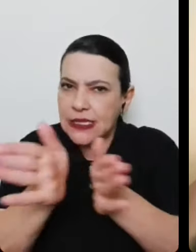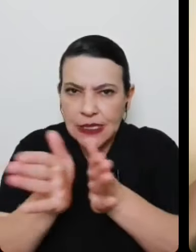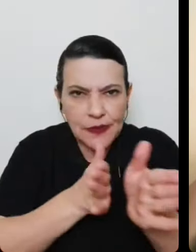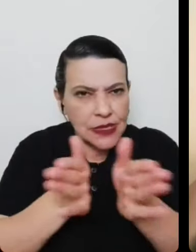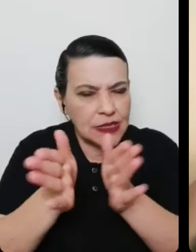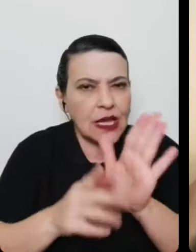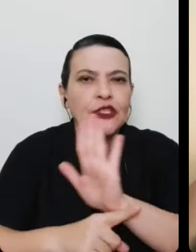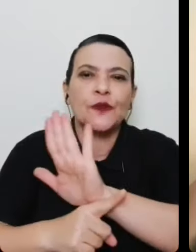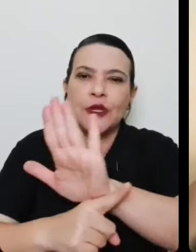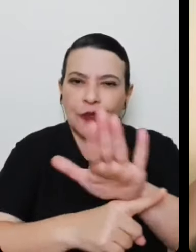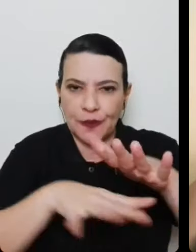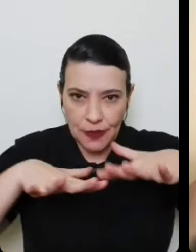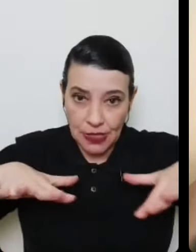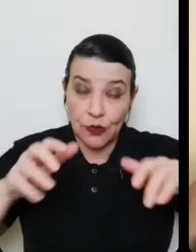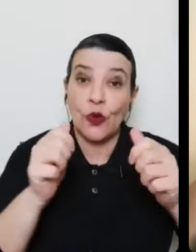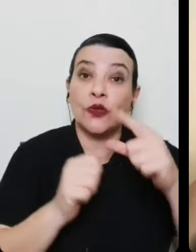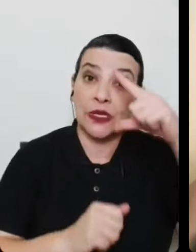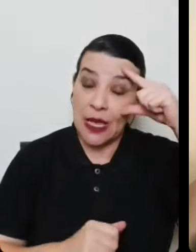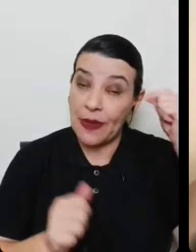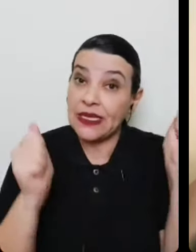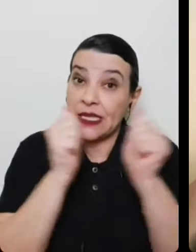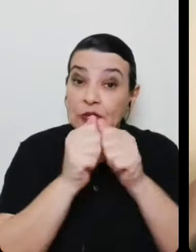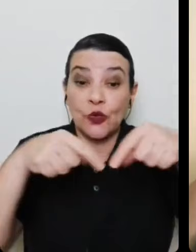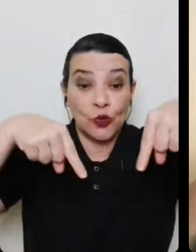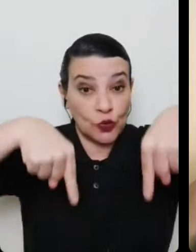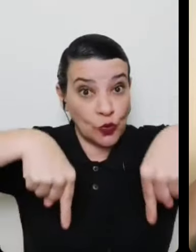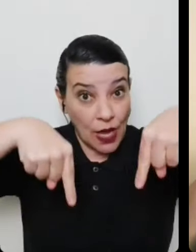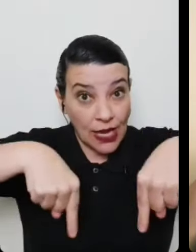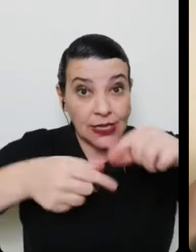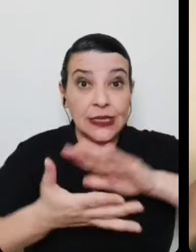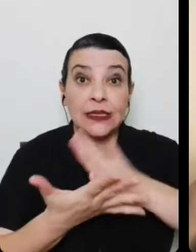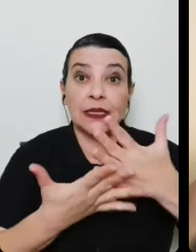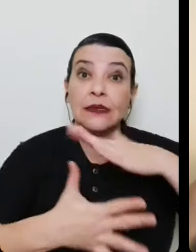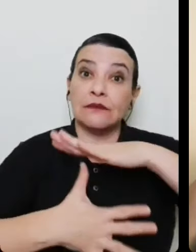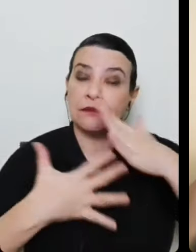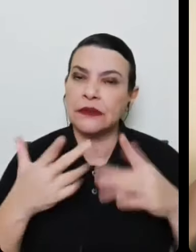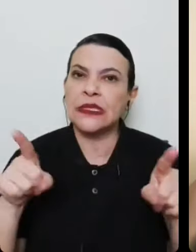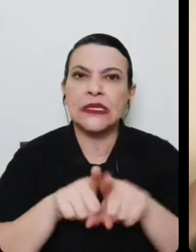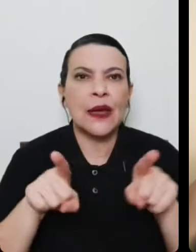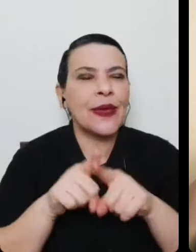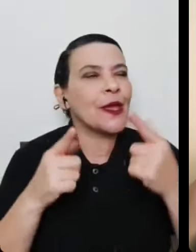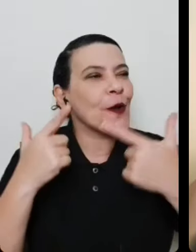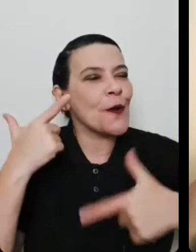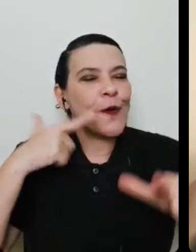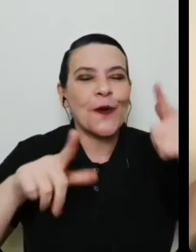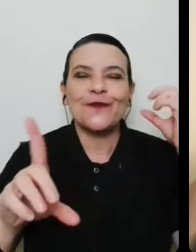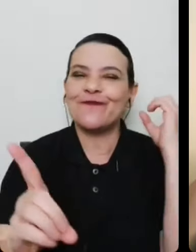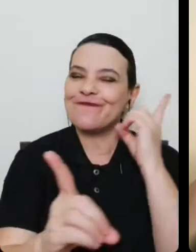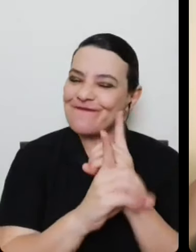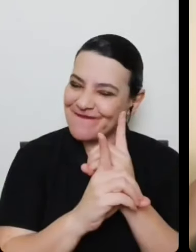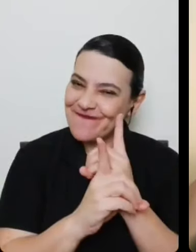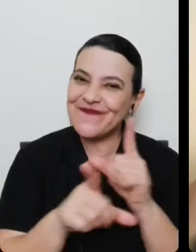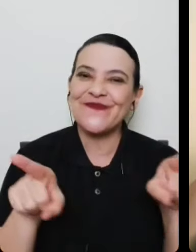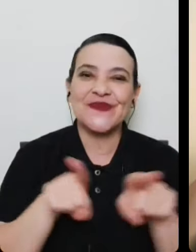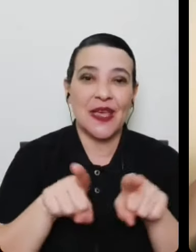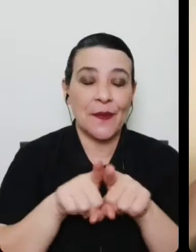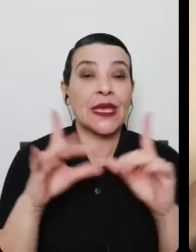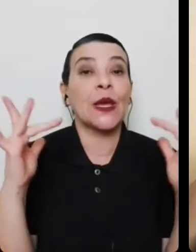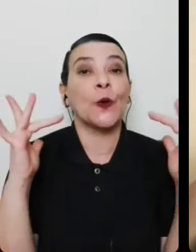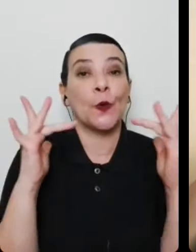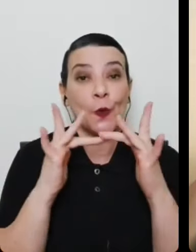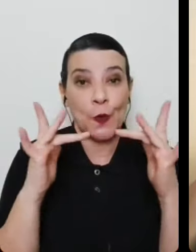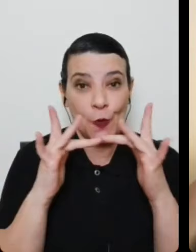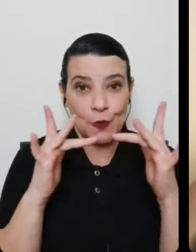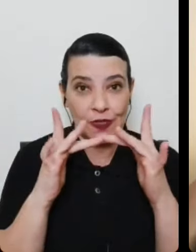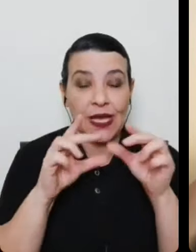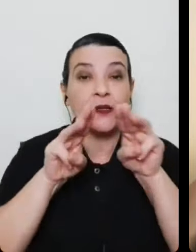né? Marisa está aqui também conosco. E que a gente possa ter outros encontros, né? Eu também deixo o contato do museu,